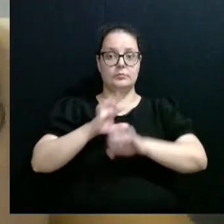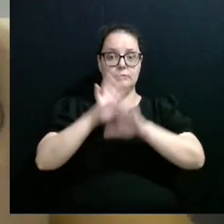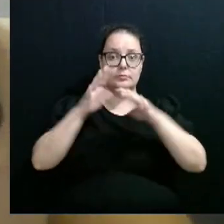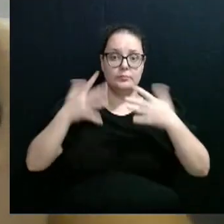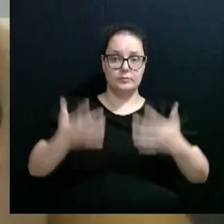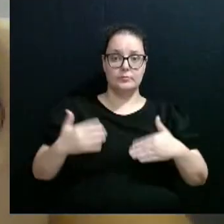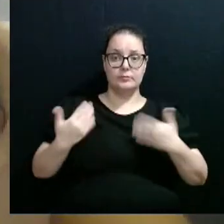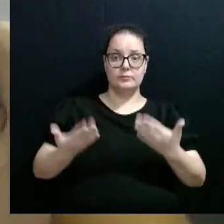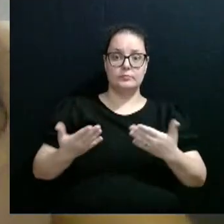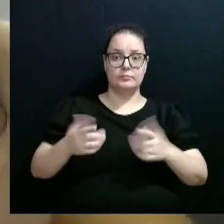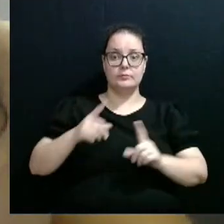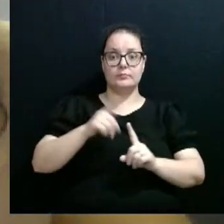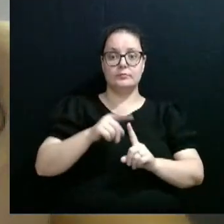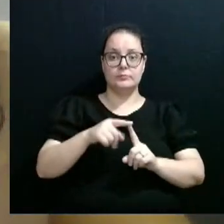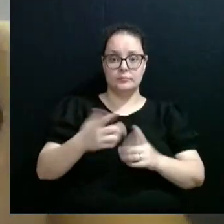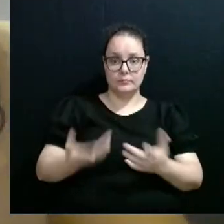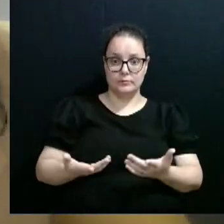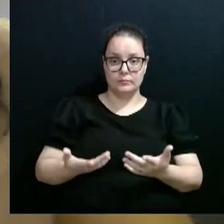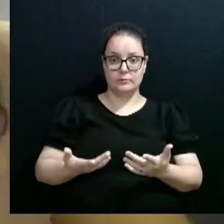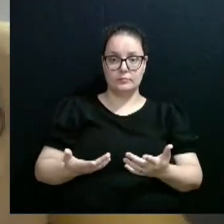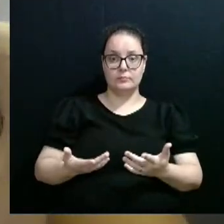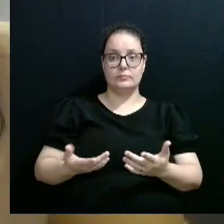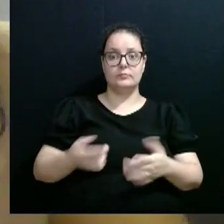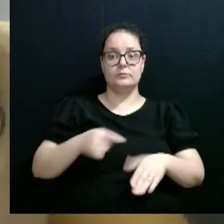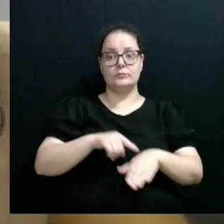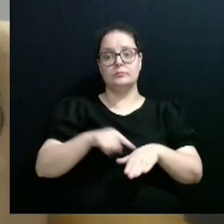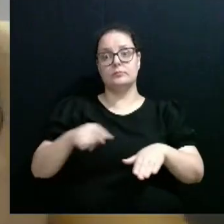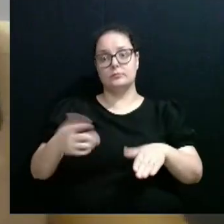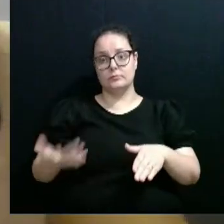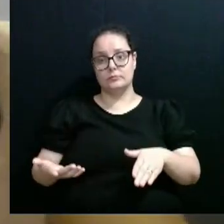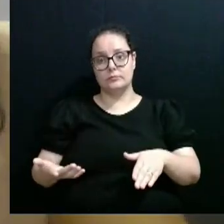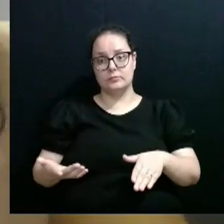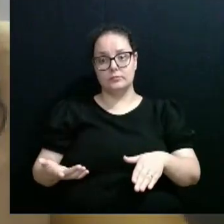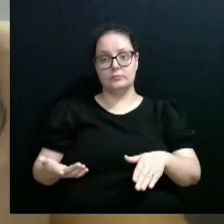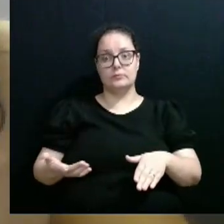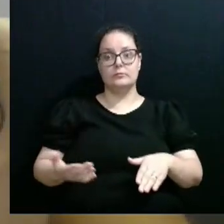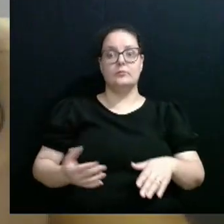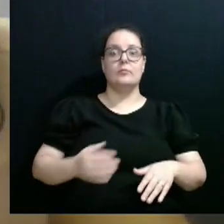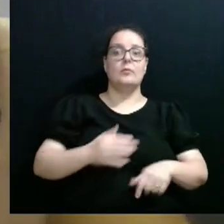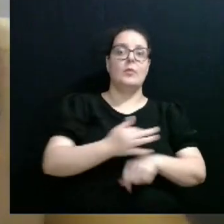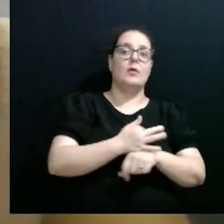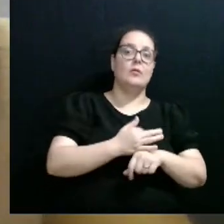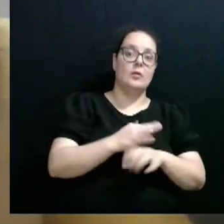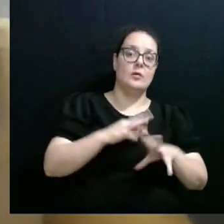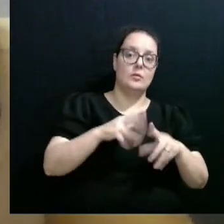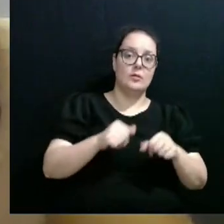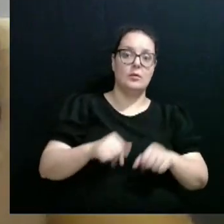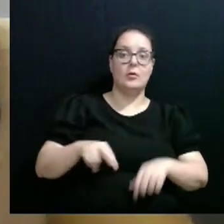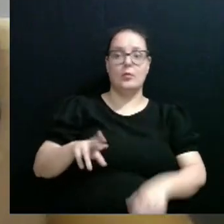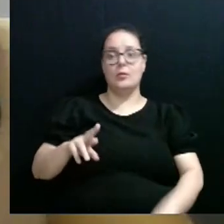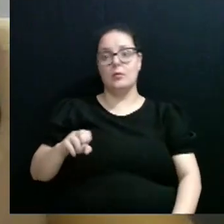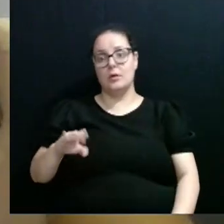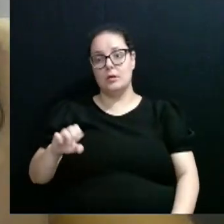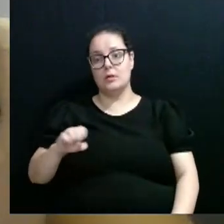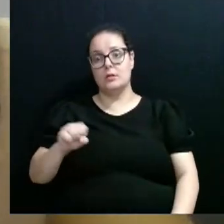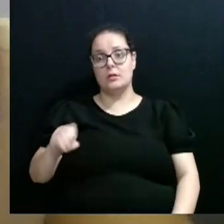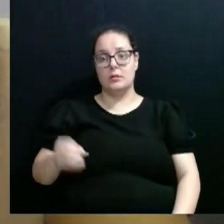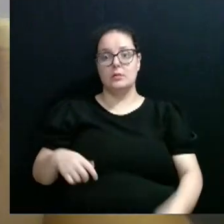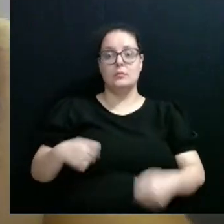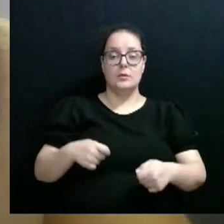modalidade que eu estou sendo afastada, né, seja ela de férias coletivas ou recesso, eu preciso ter um respaldo da empresa para